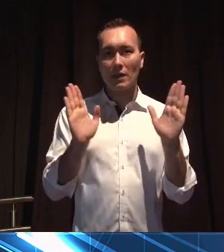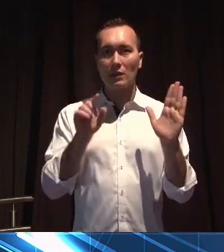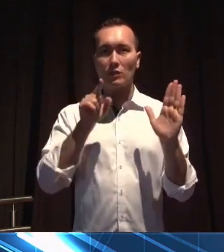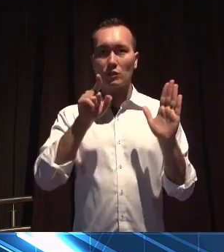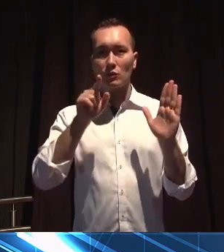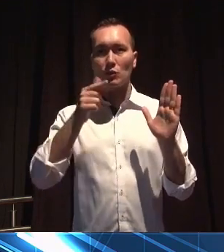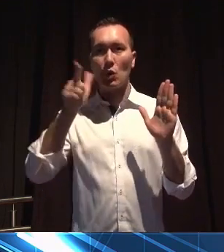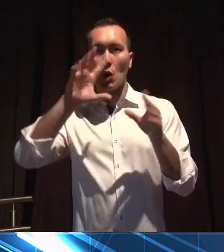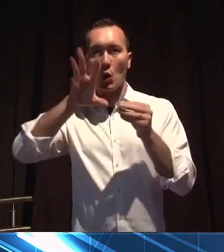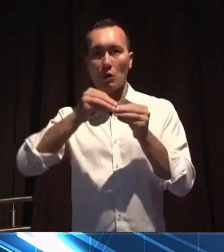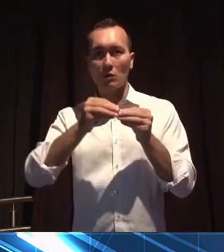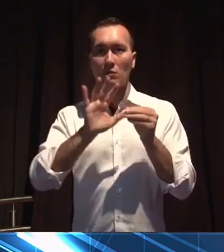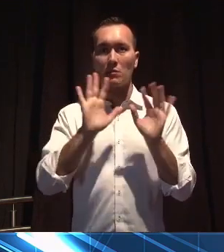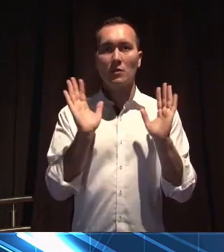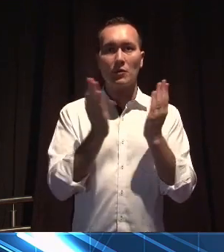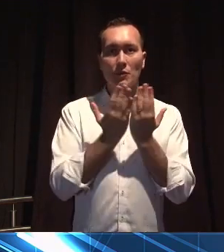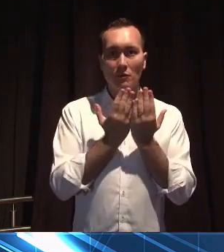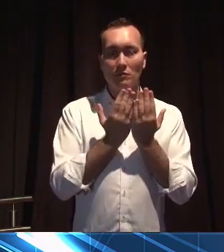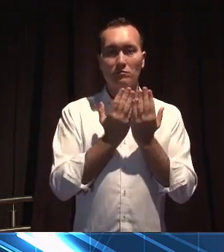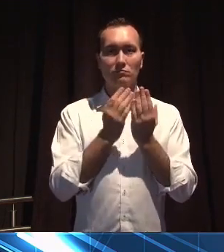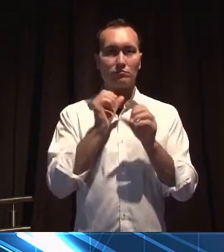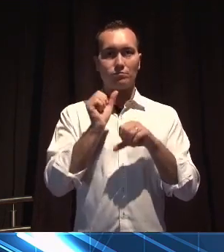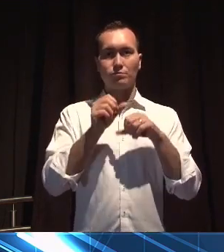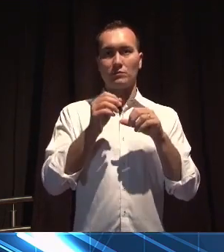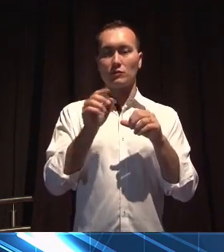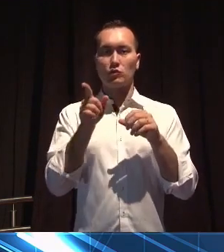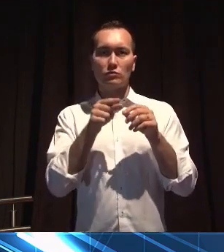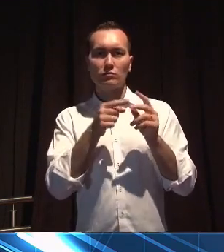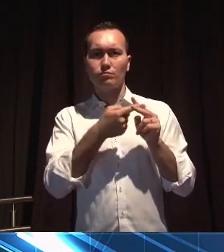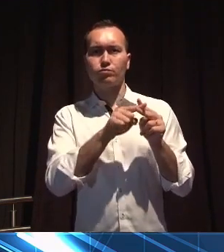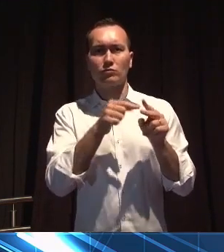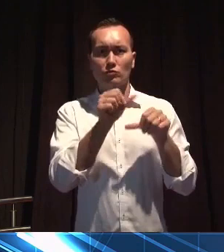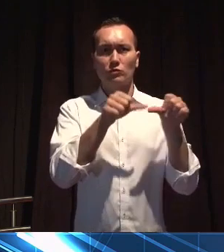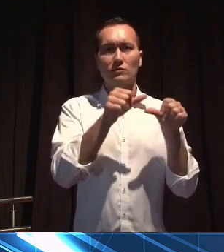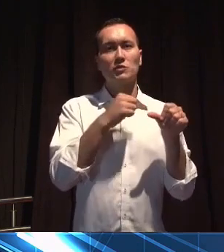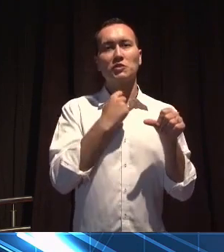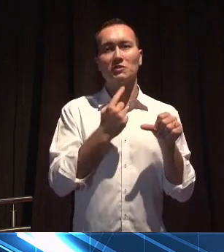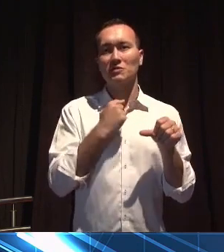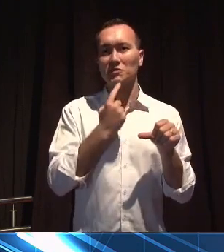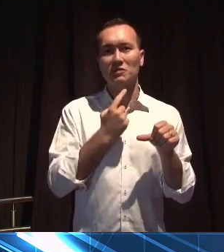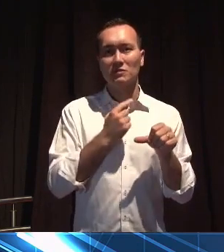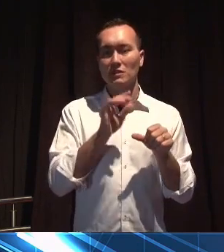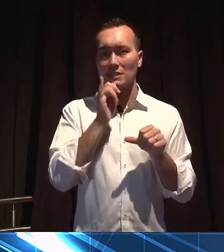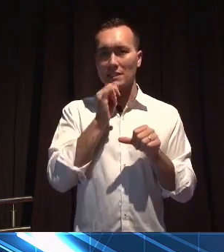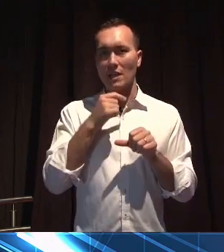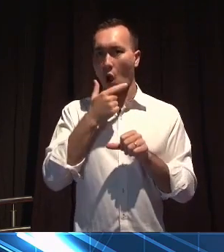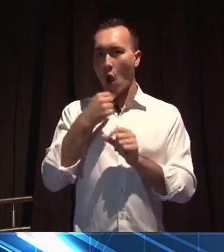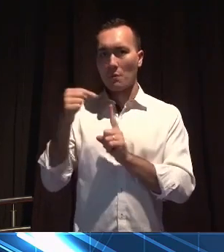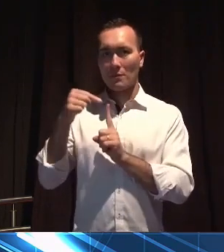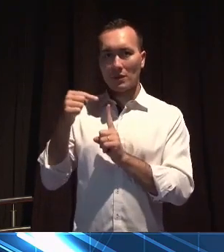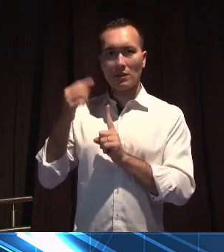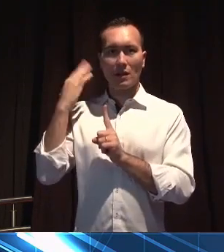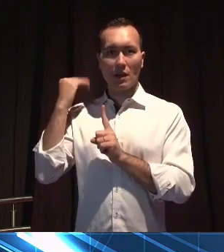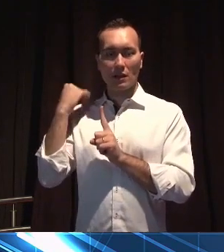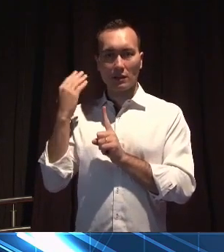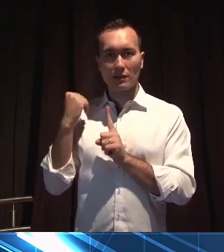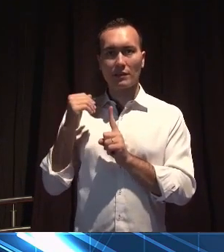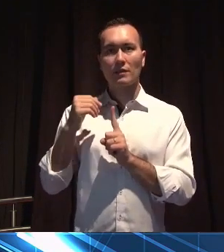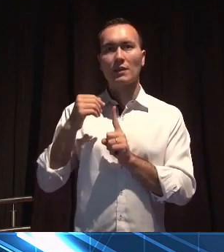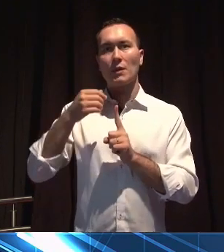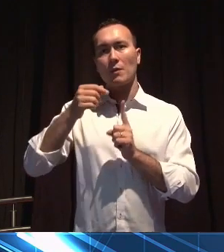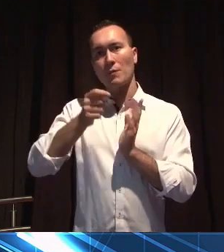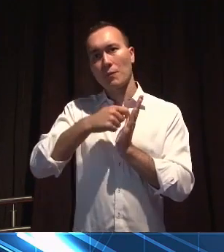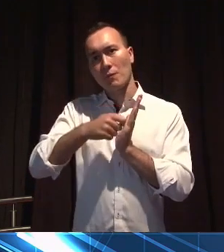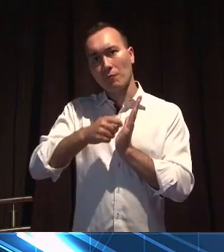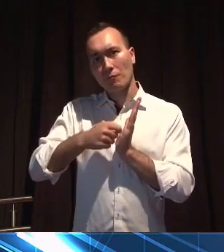classes deveriam ser abertas Pela expressão fechadas pela notificação não dá para entender isso né então tem um cara chamado craigma que escreveu um livro sobre o ML meio famoso e